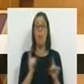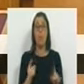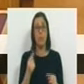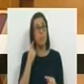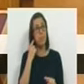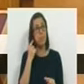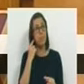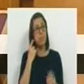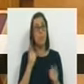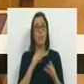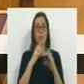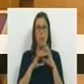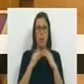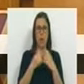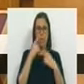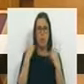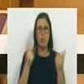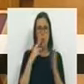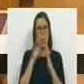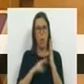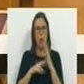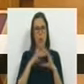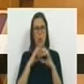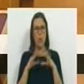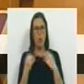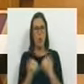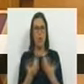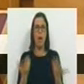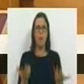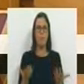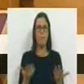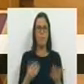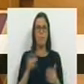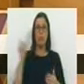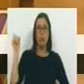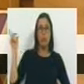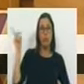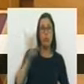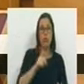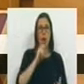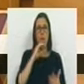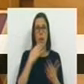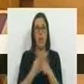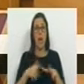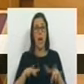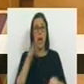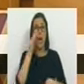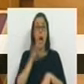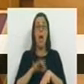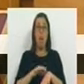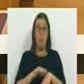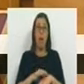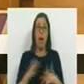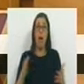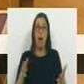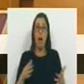ouvem na comunicação social ou leem na comunicação social que a exposição solar pode causar o cânculo da pele, a